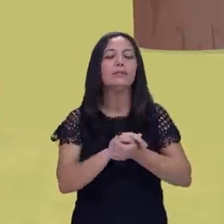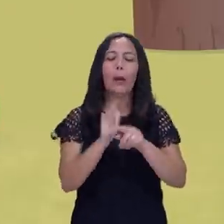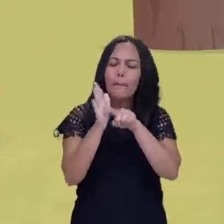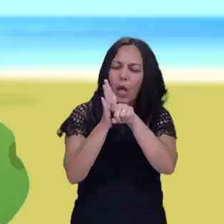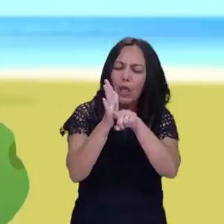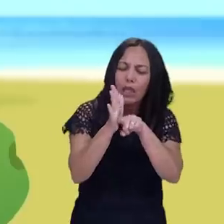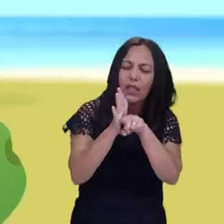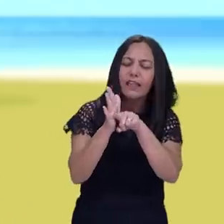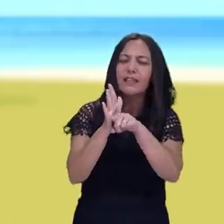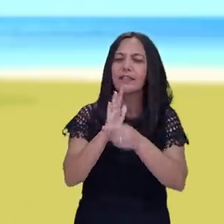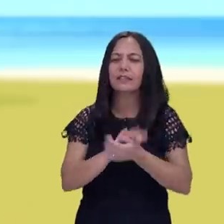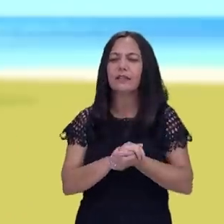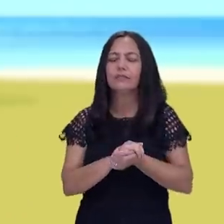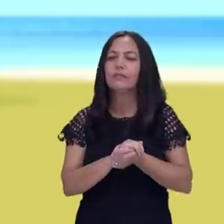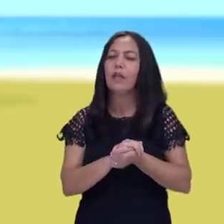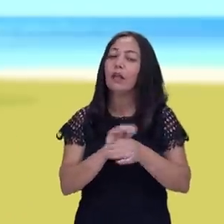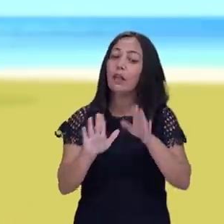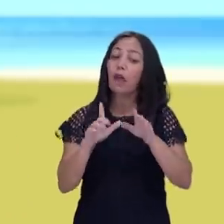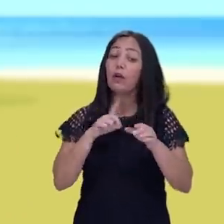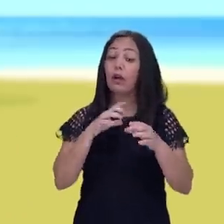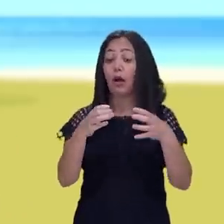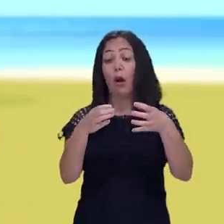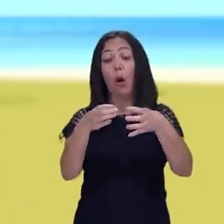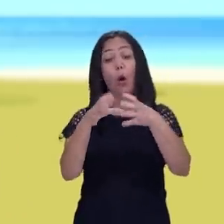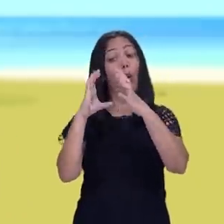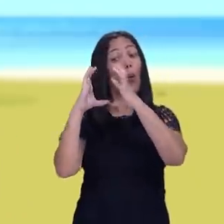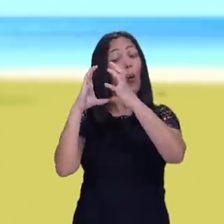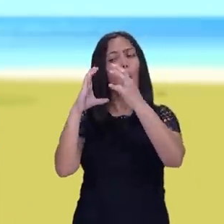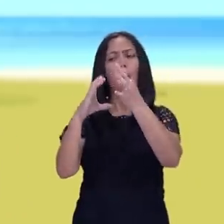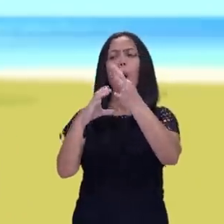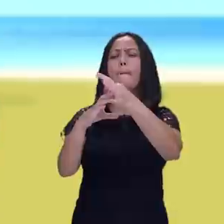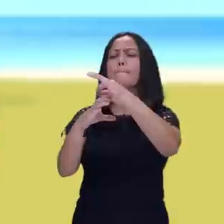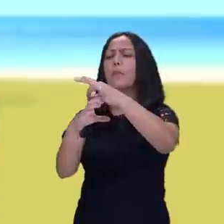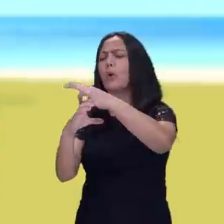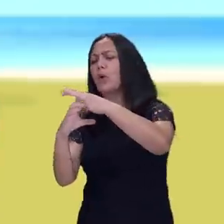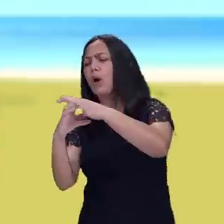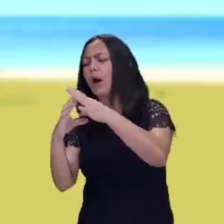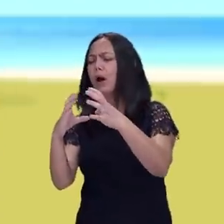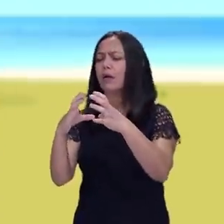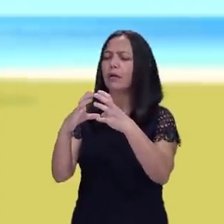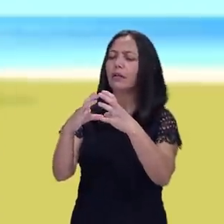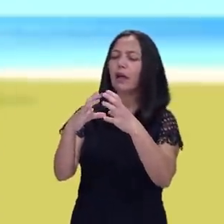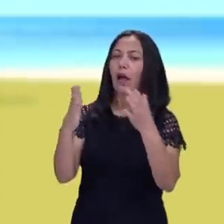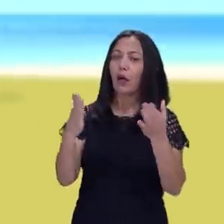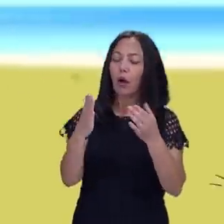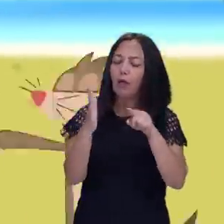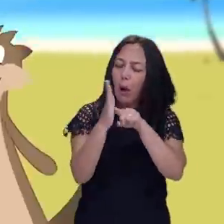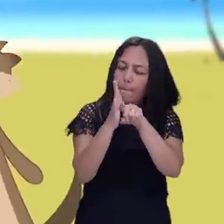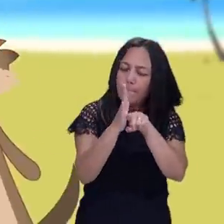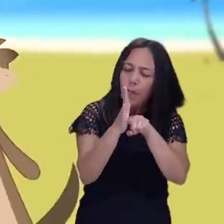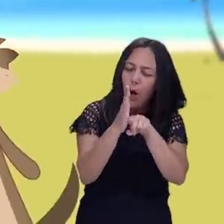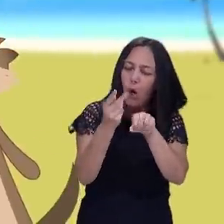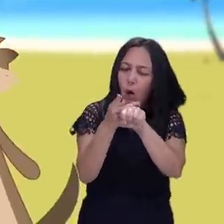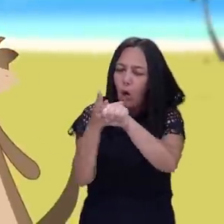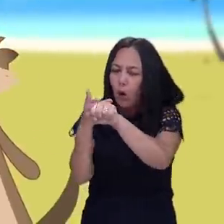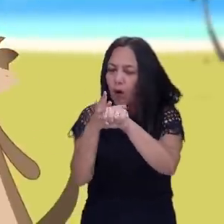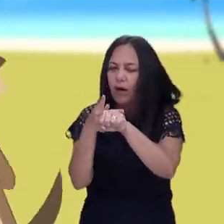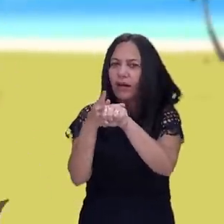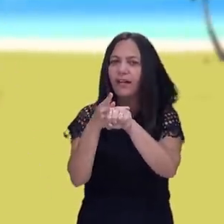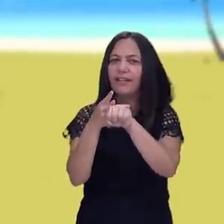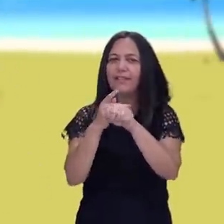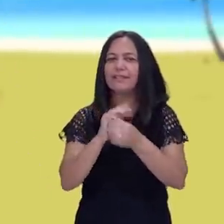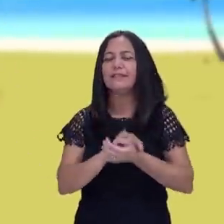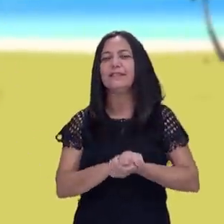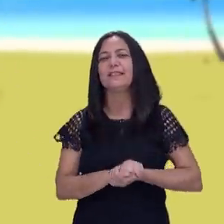Uhul. Deve ter algum buraco ou alguma coisa e a gente vai descobrir.